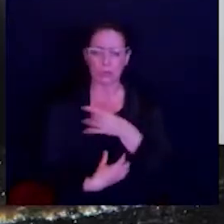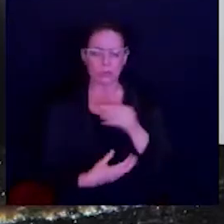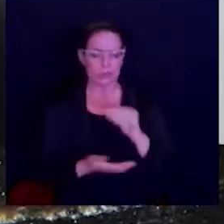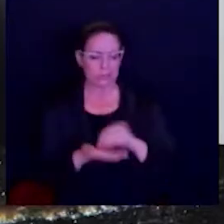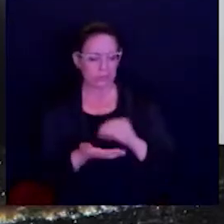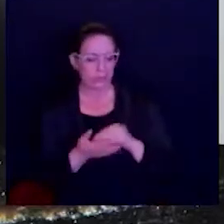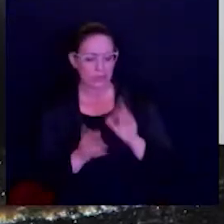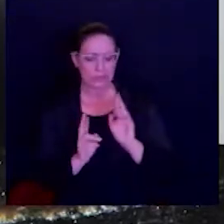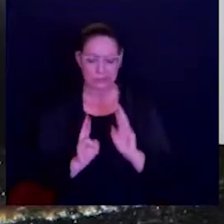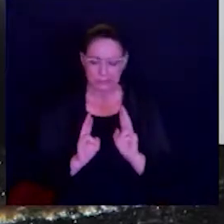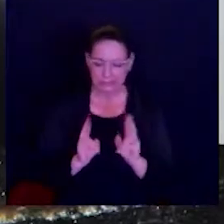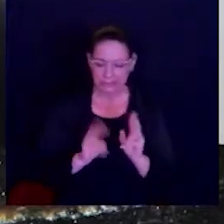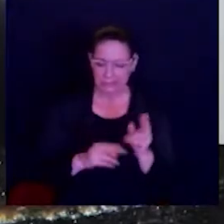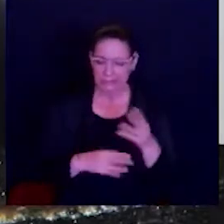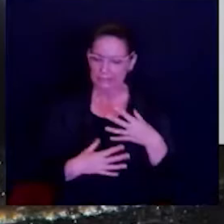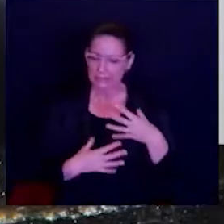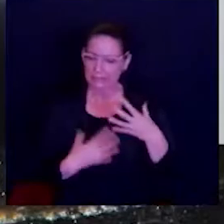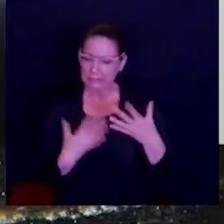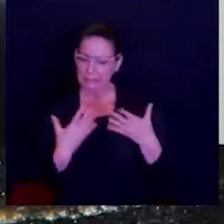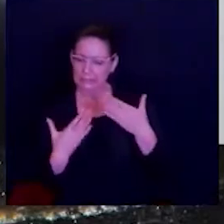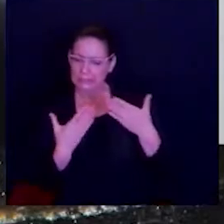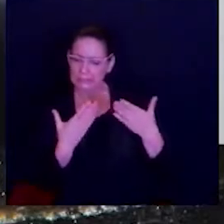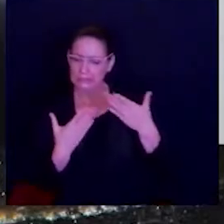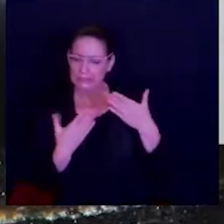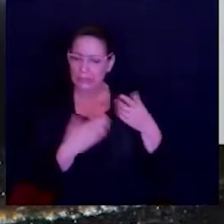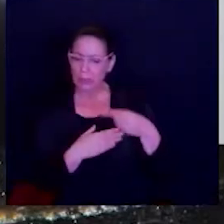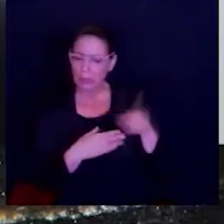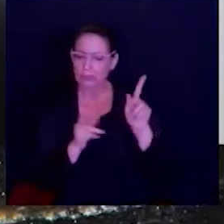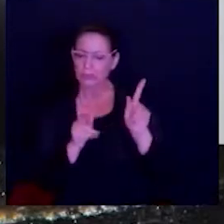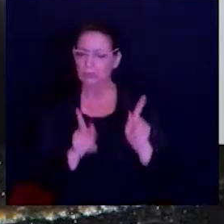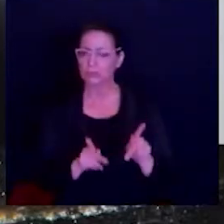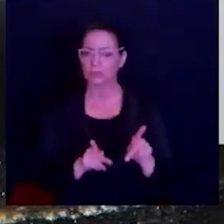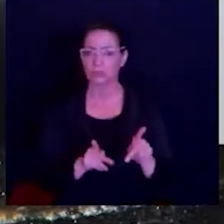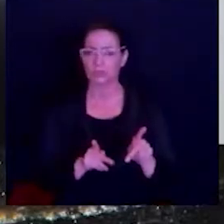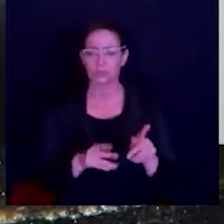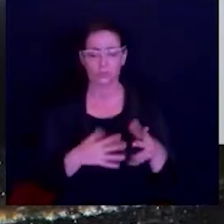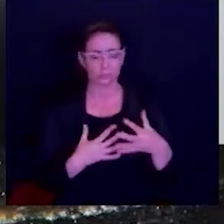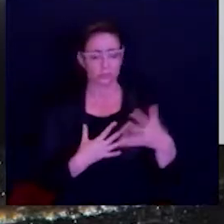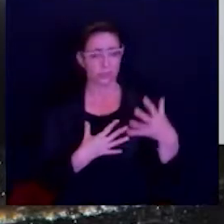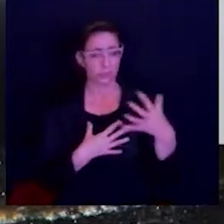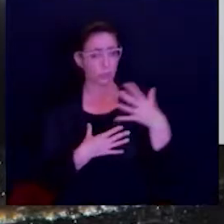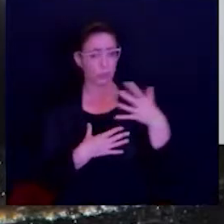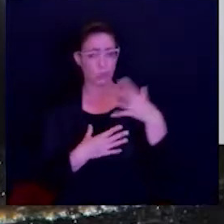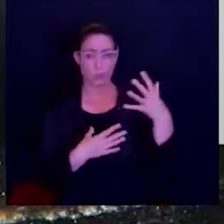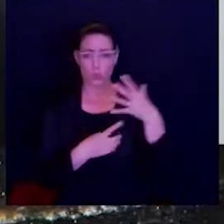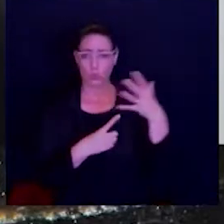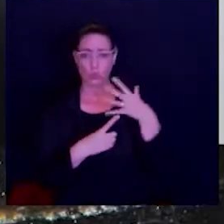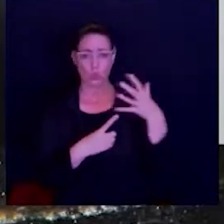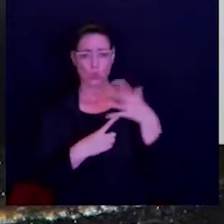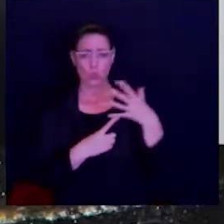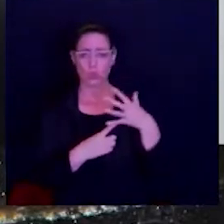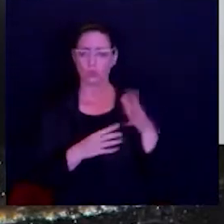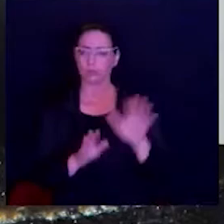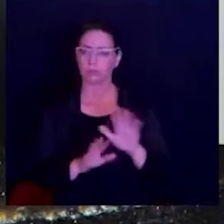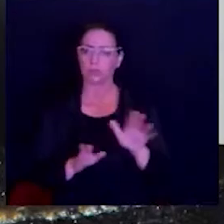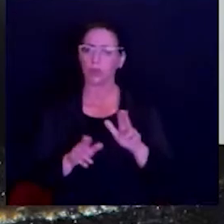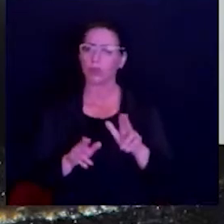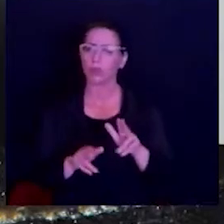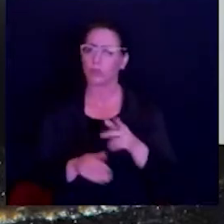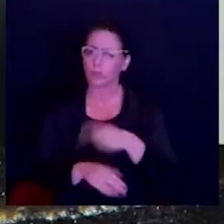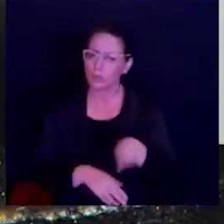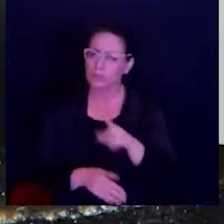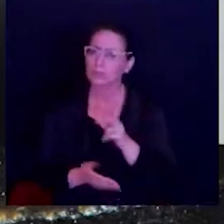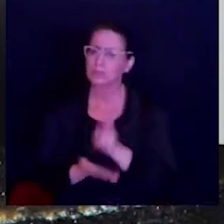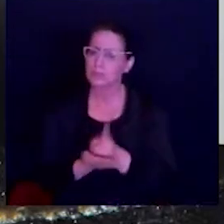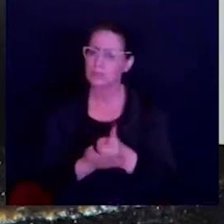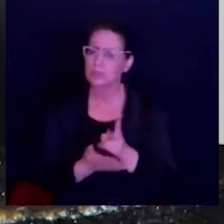ou até mesmo desconfiança das outras pessoas tome conta de vocês. Sejam sempre uma